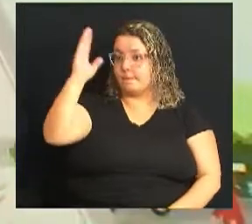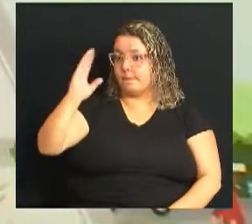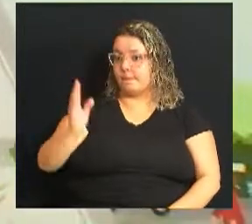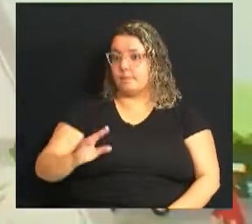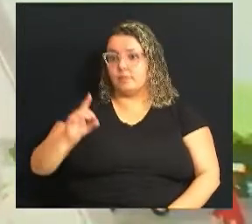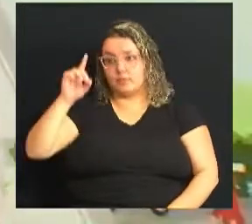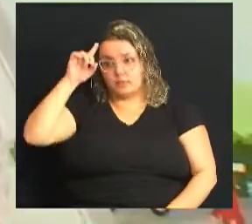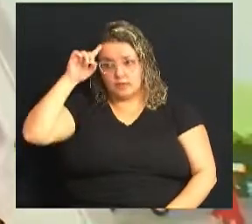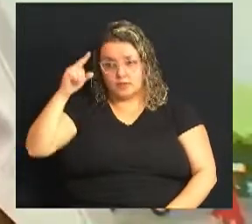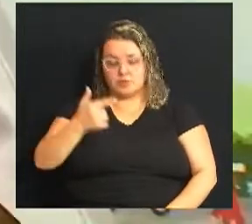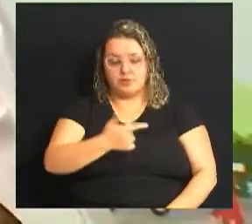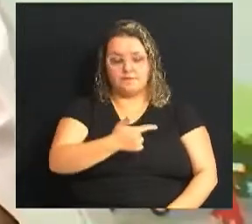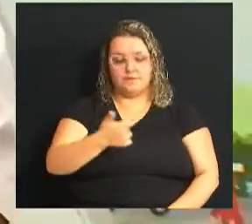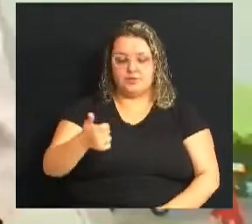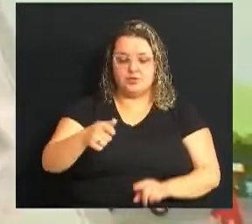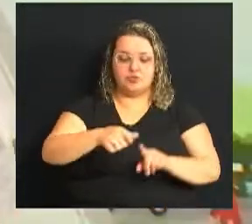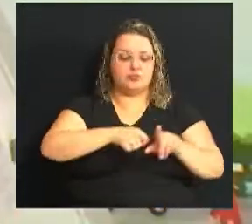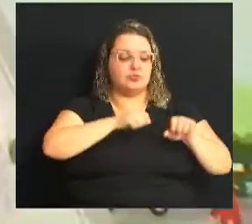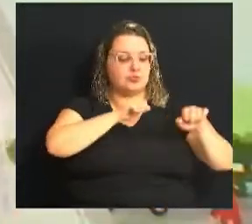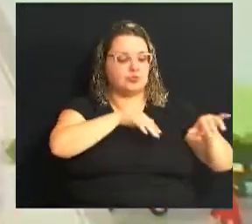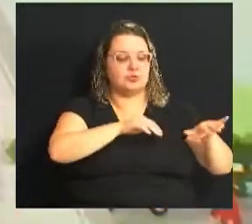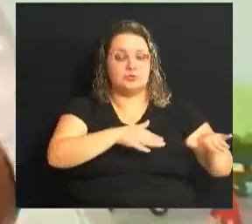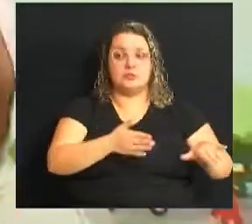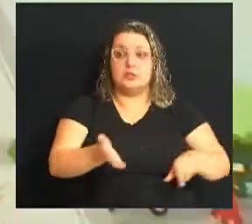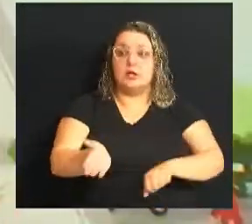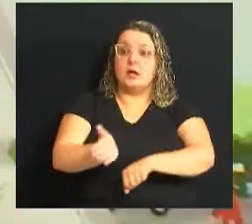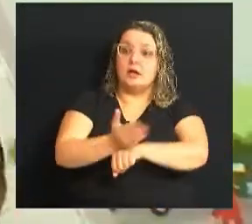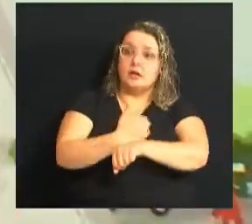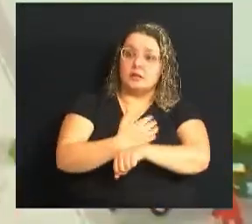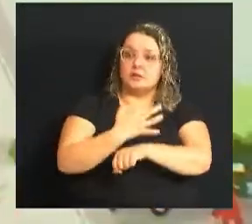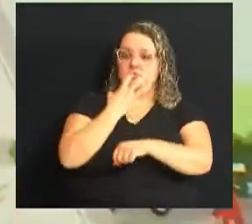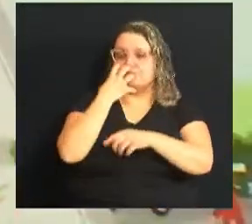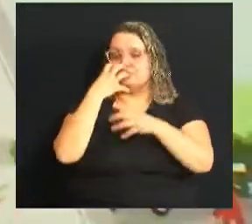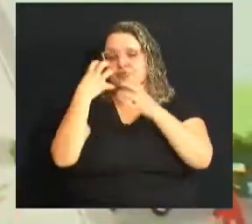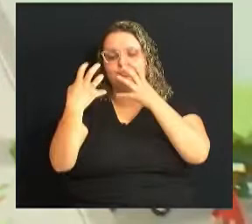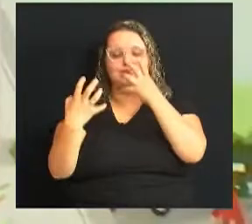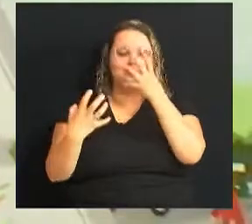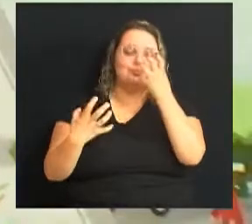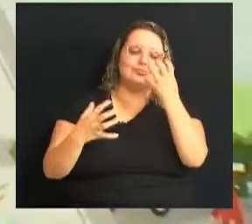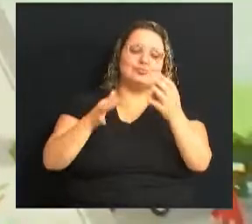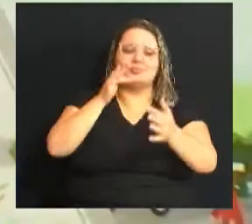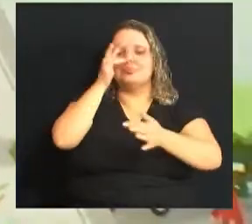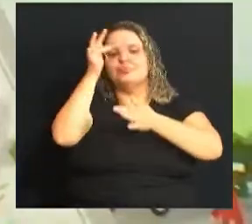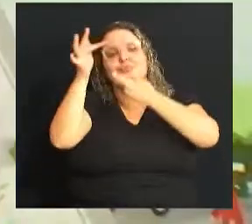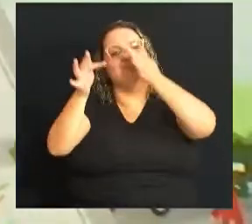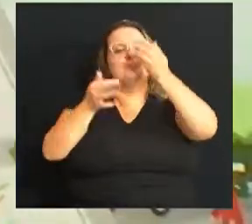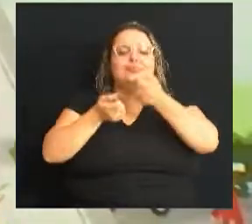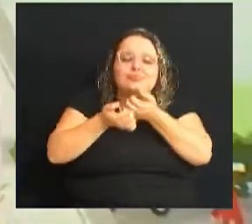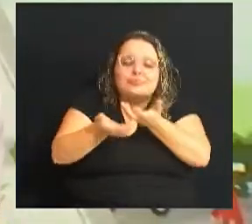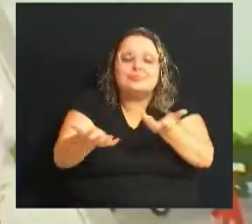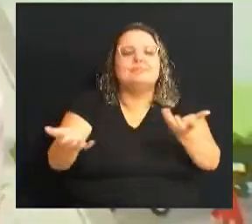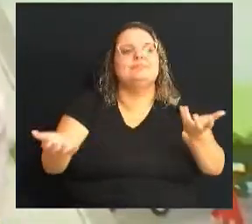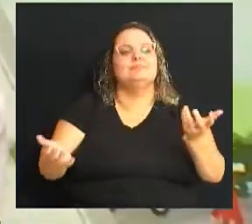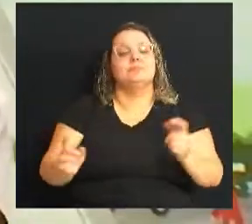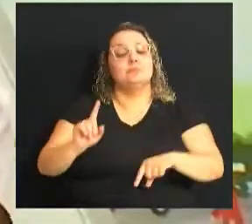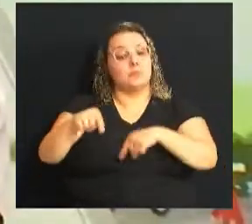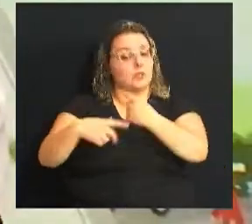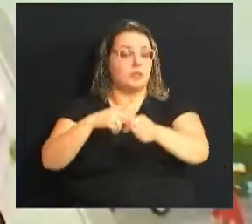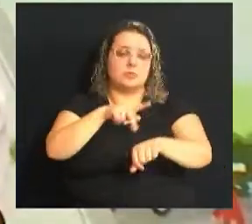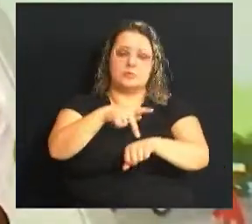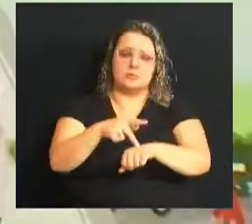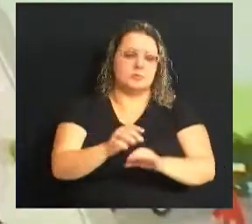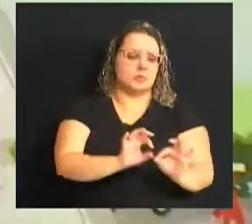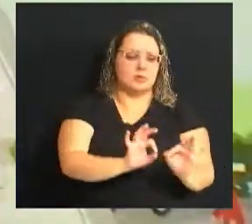de setembro, que antecede o início da primavera, que é 22 de setembro. Em outros países, vai acompanhar